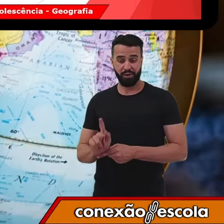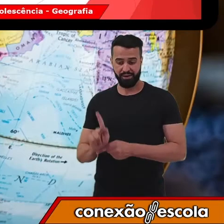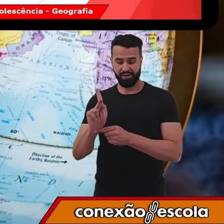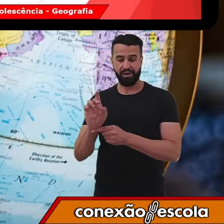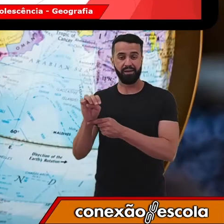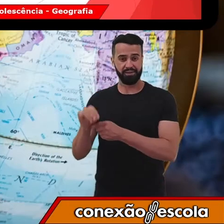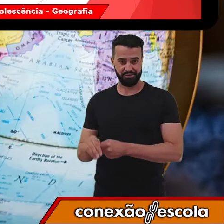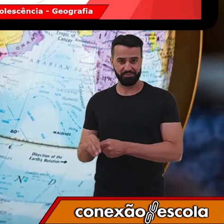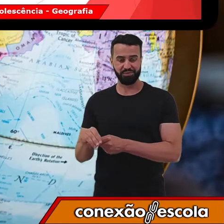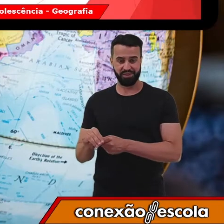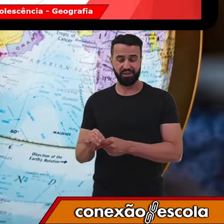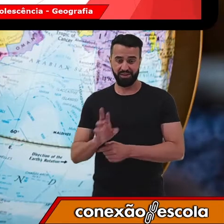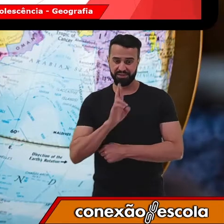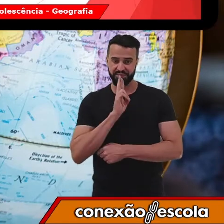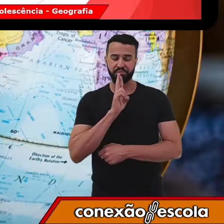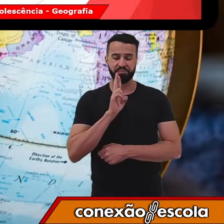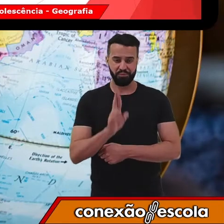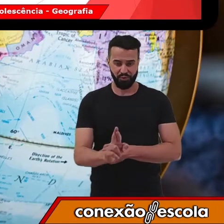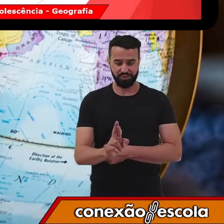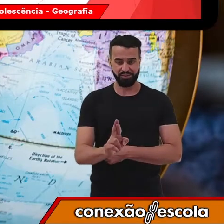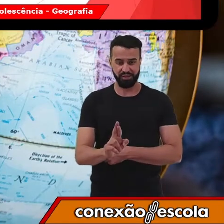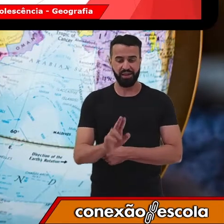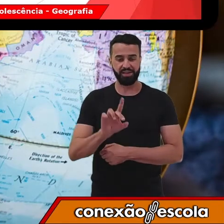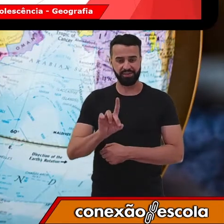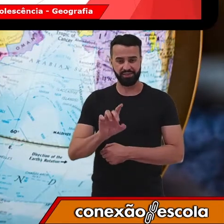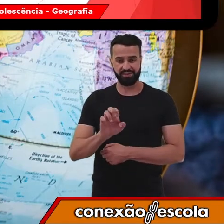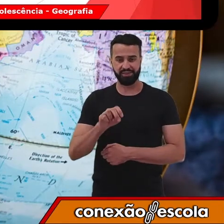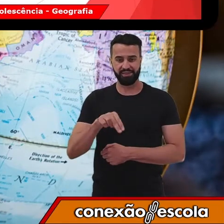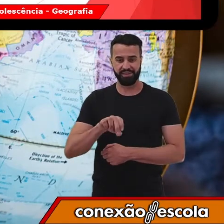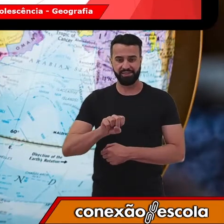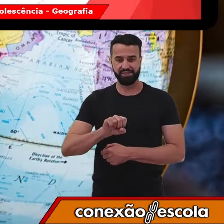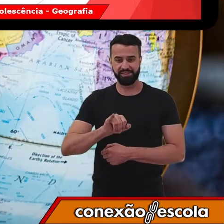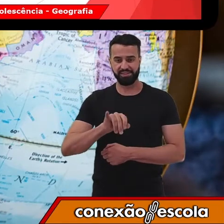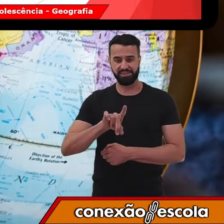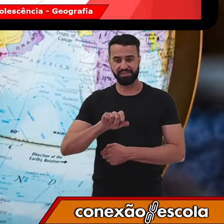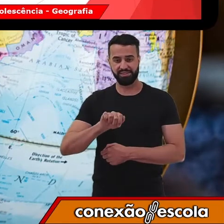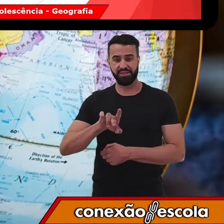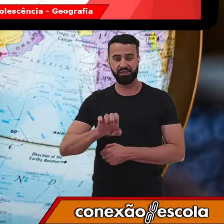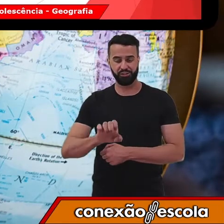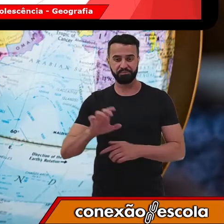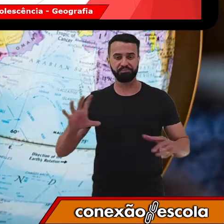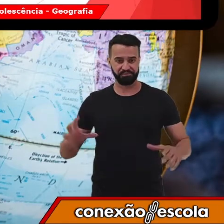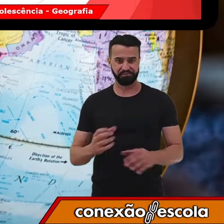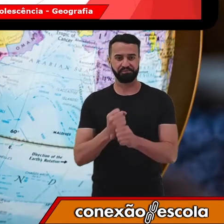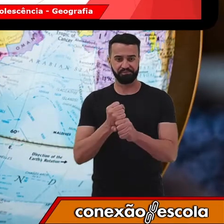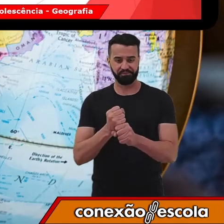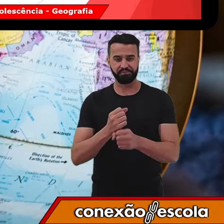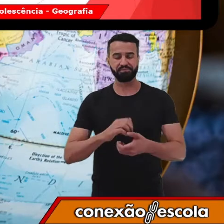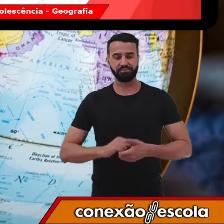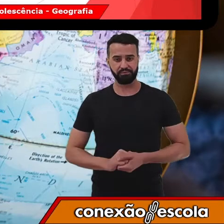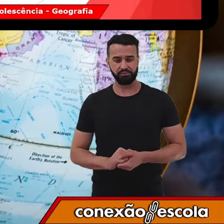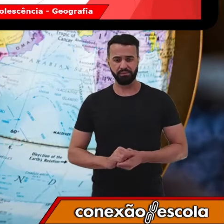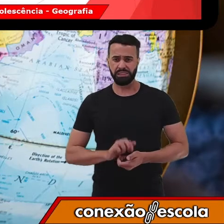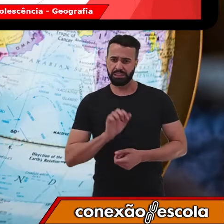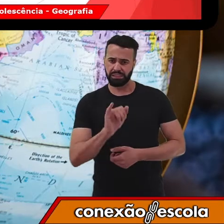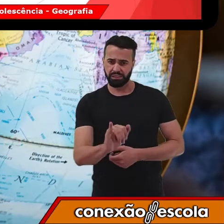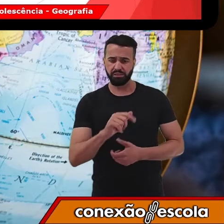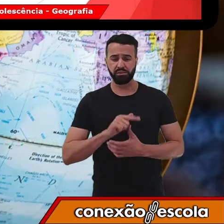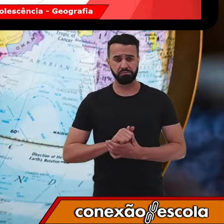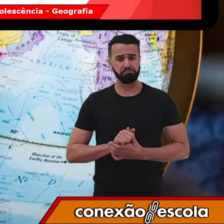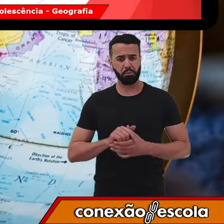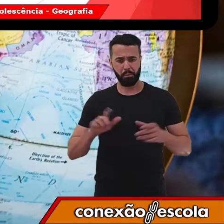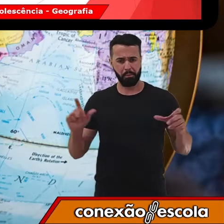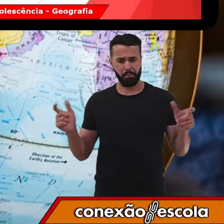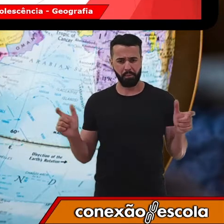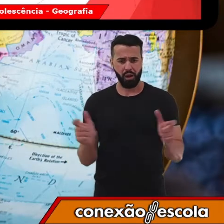a nossa densidade demográfica. Quando a densidade demográfica é baixa, nós vamos